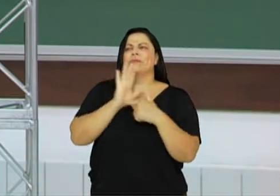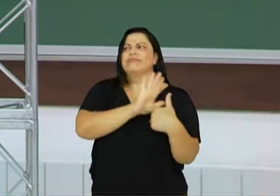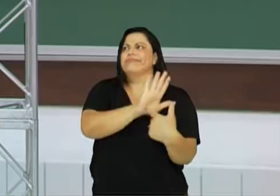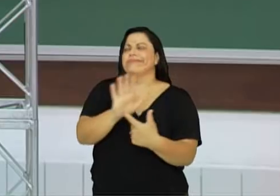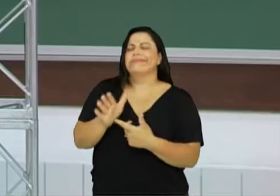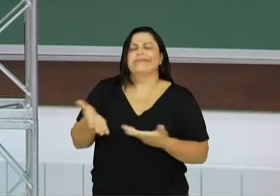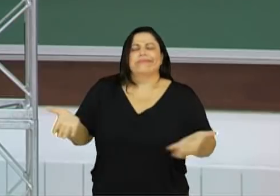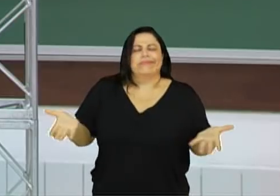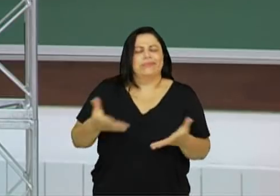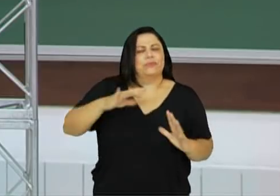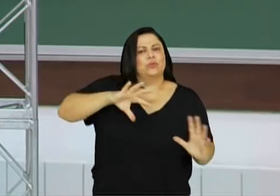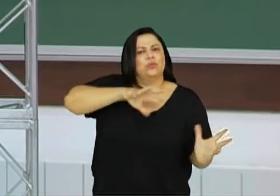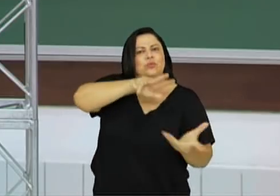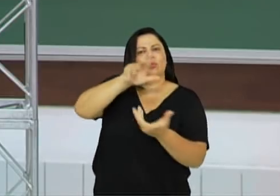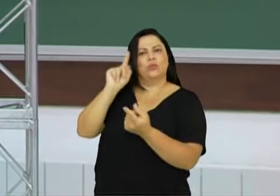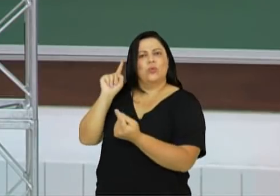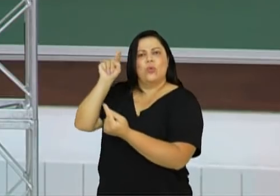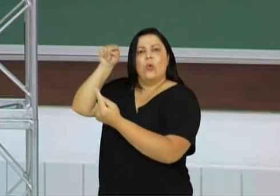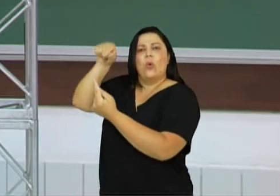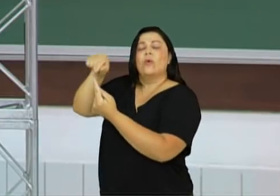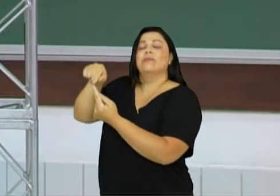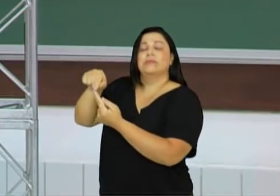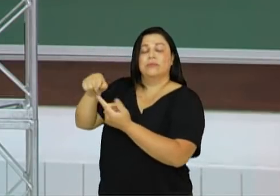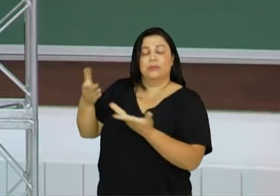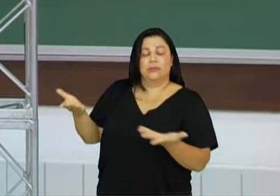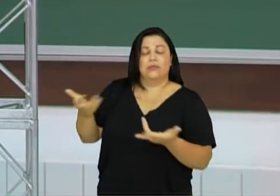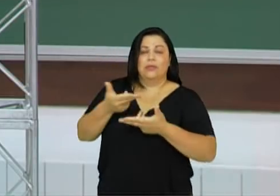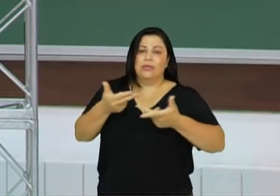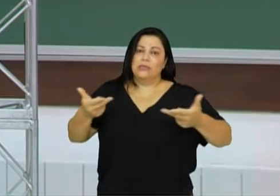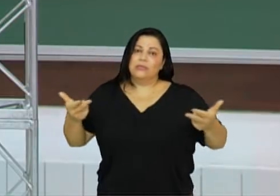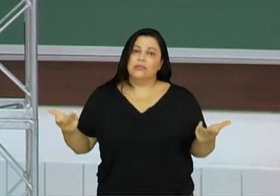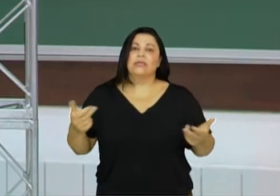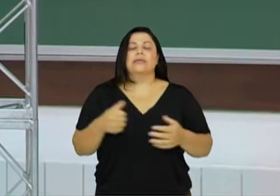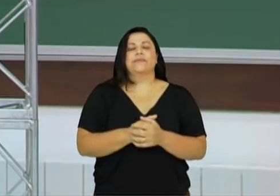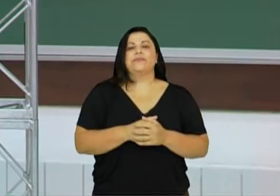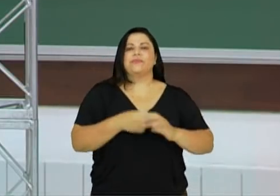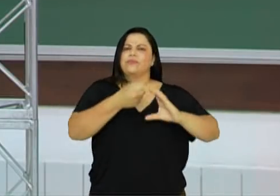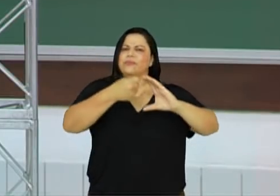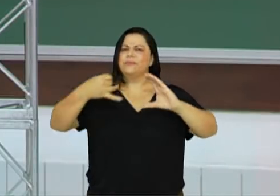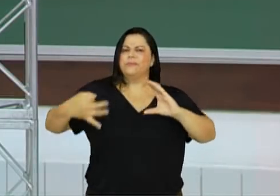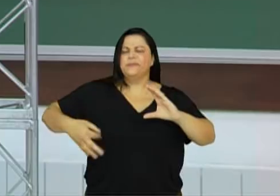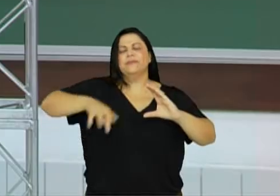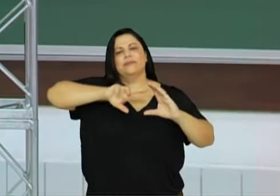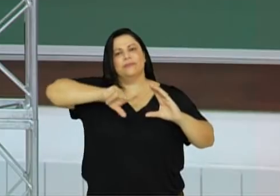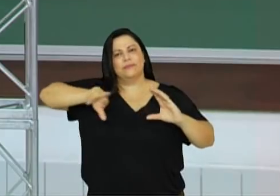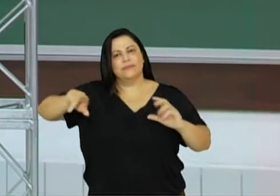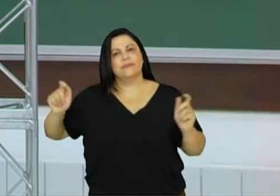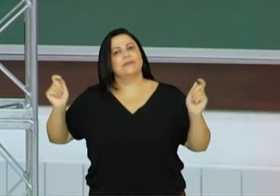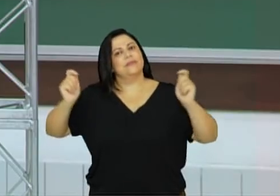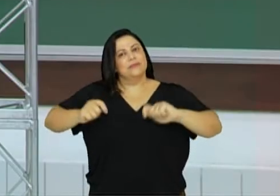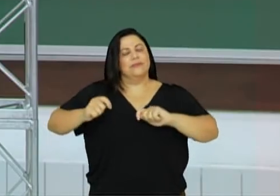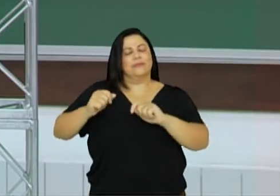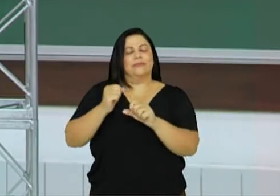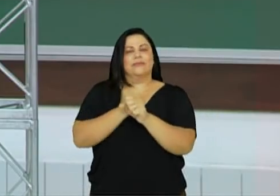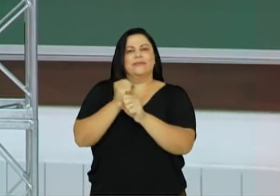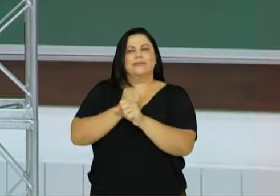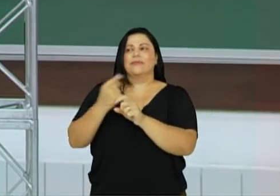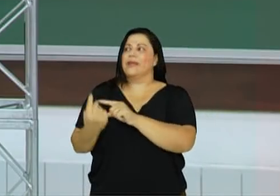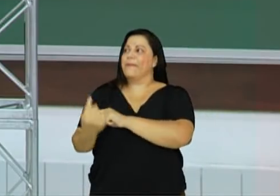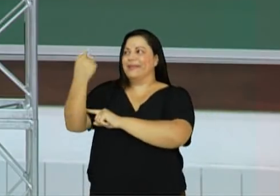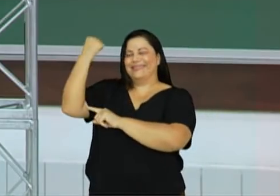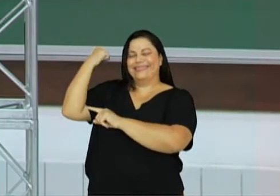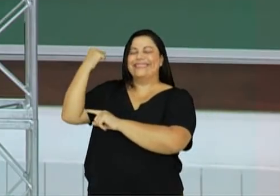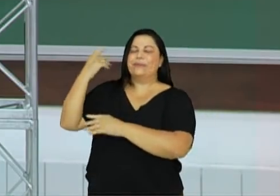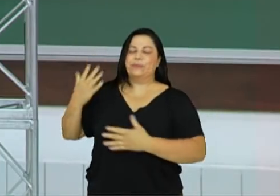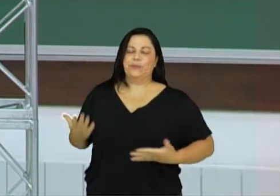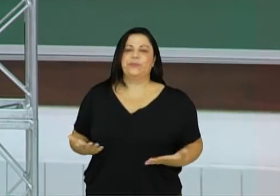de hoje, qual era a finalidade de alguns aspectos dessa engenharia no tempo do Império Romano. Vamos